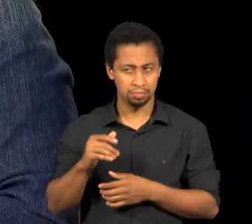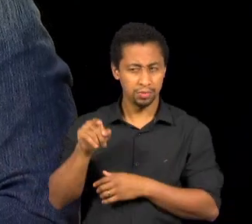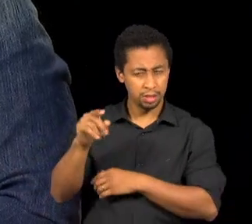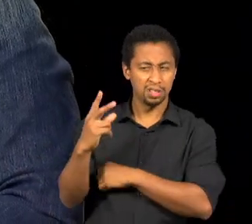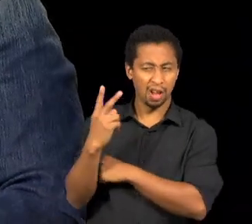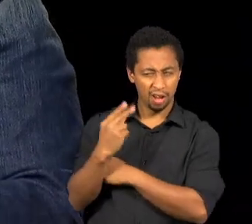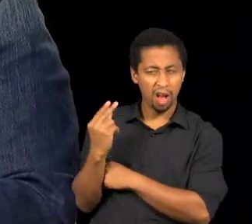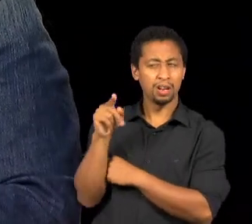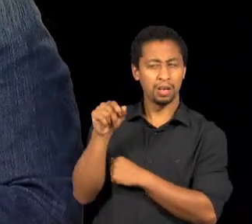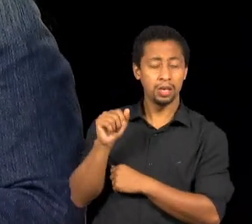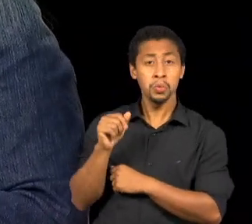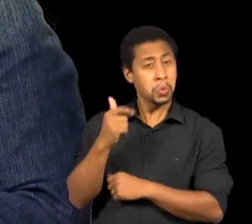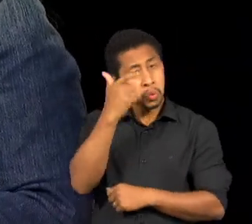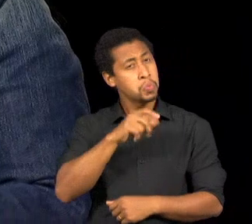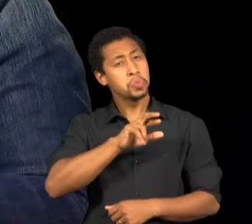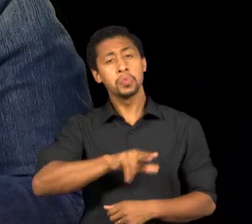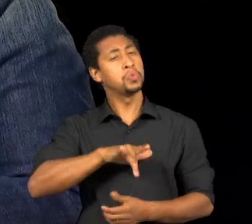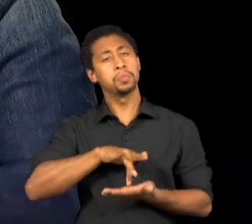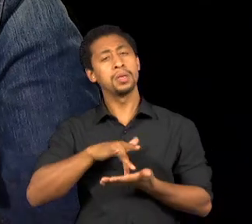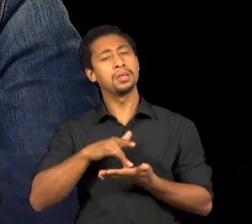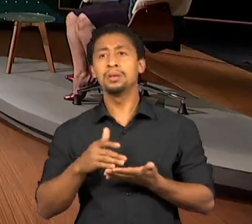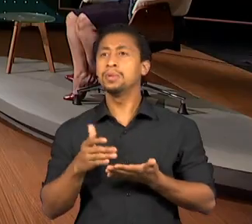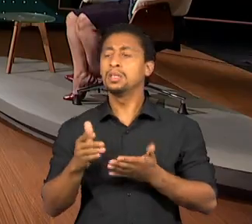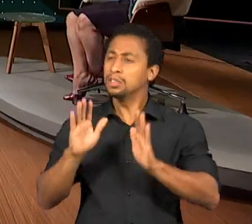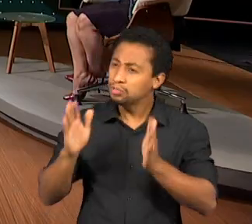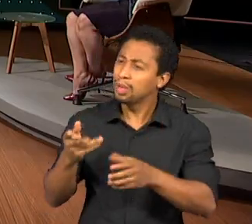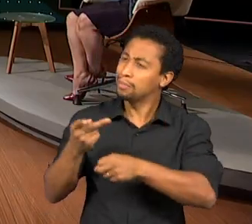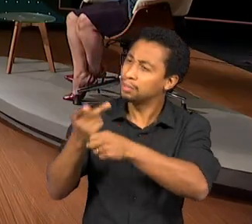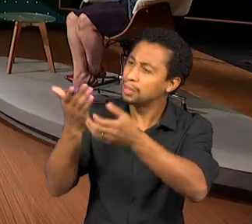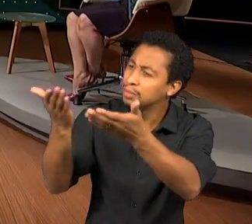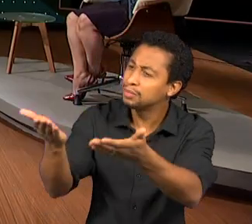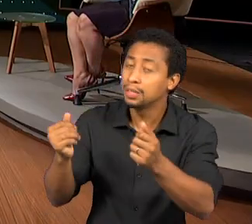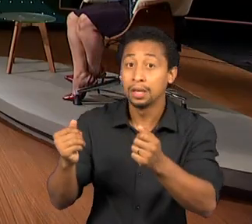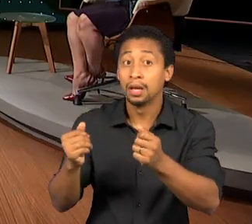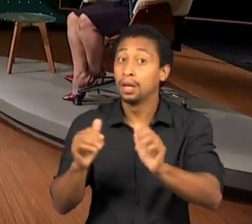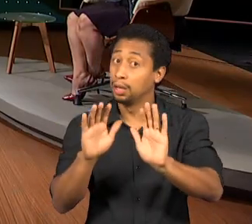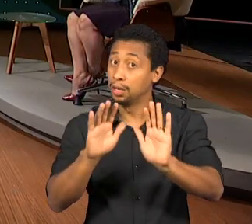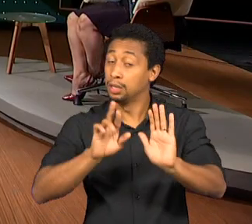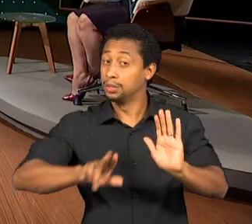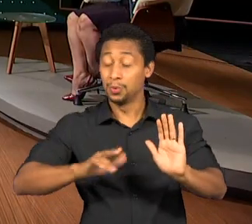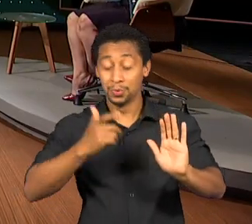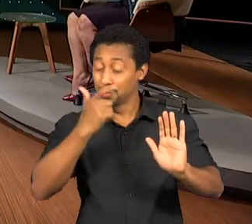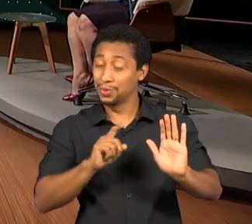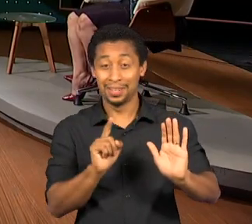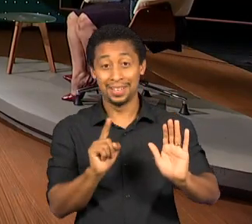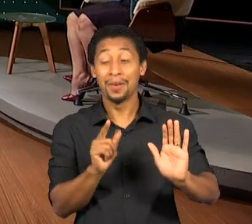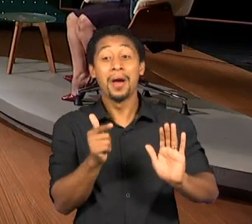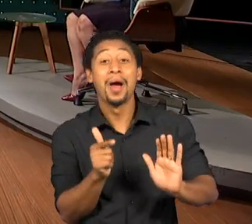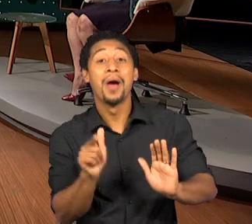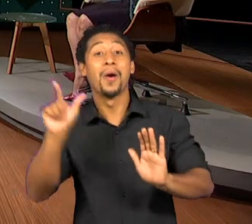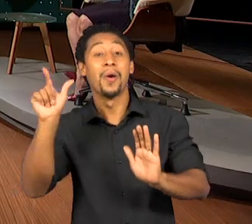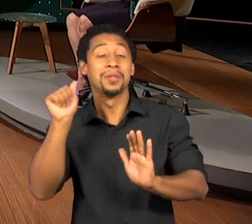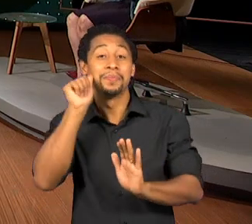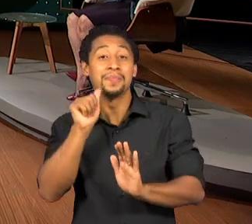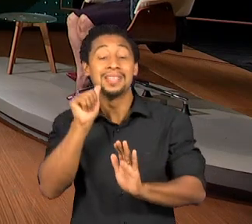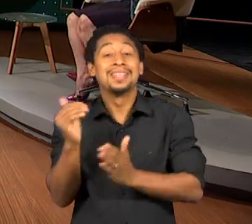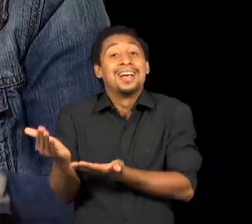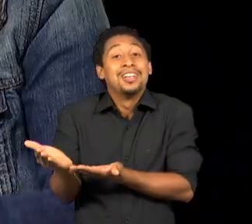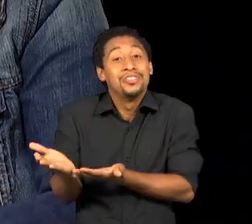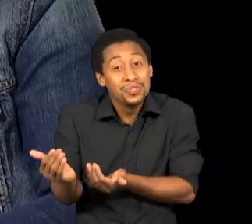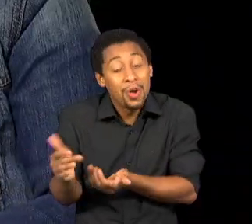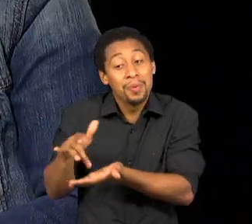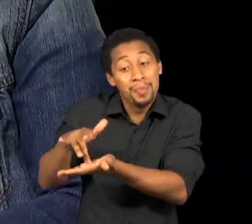não sou. Mas você não ganhou um prêmio como bailarina? Eu falo, não. É uma bailarina jovem, muito talentosa, que